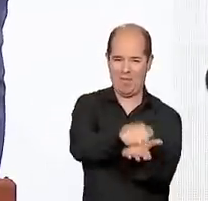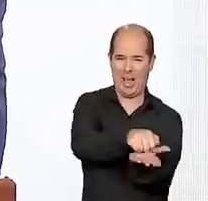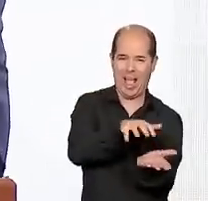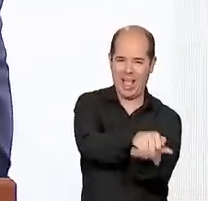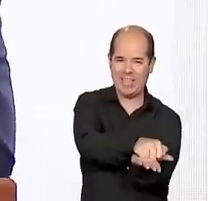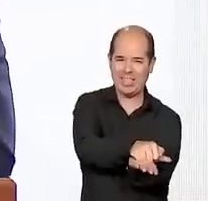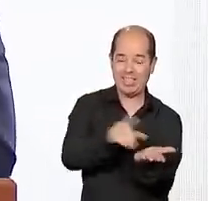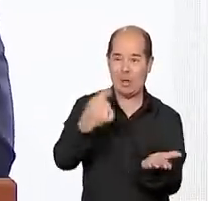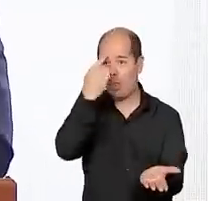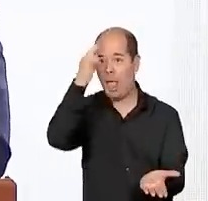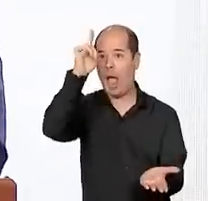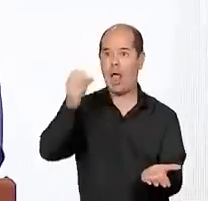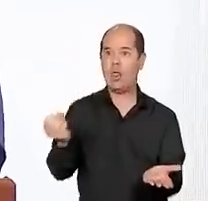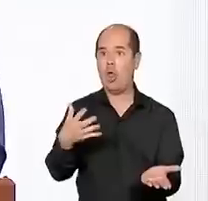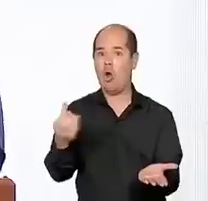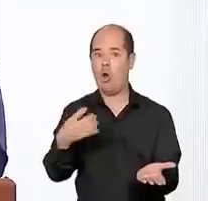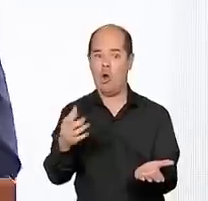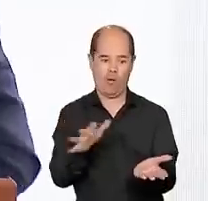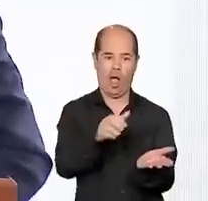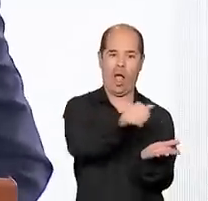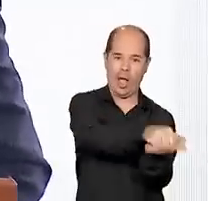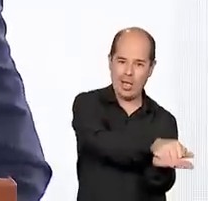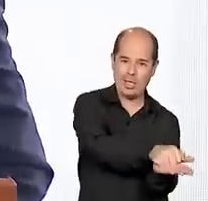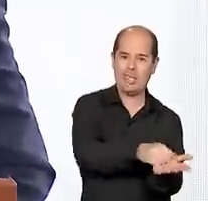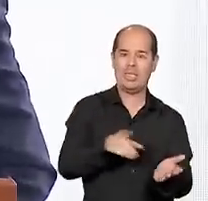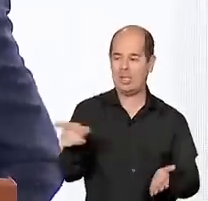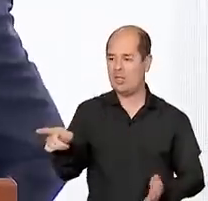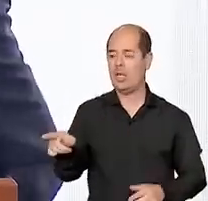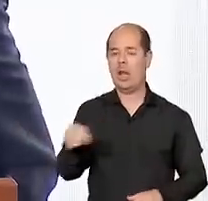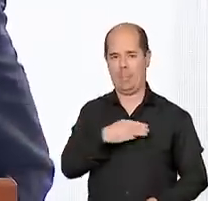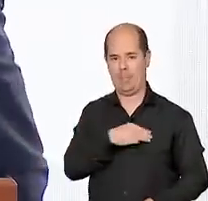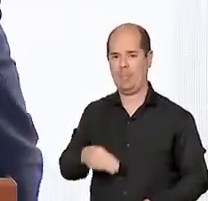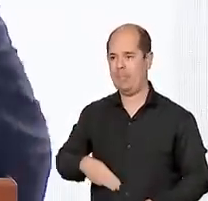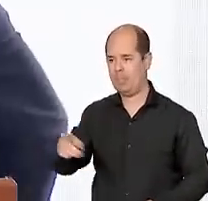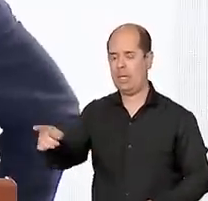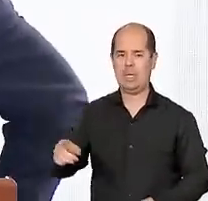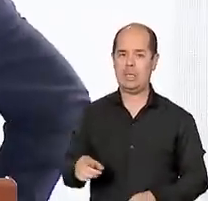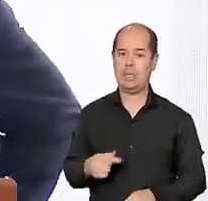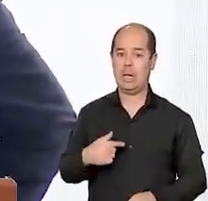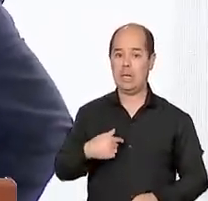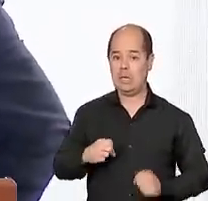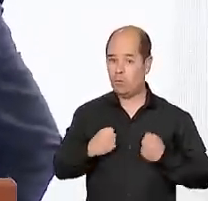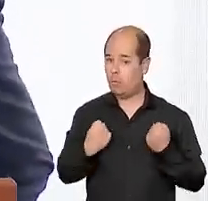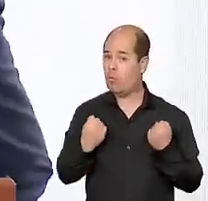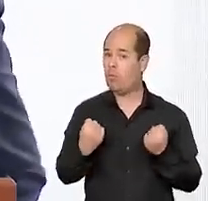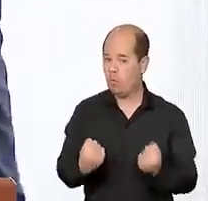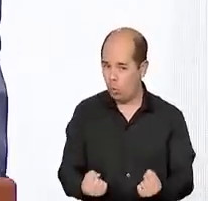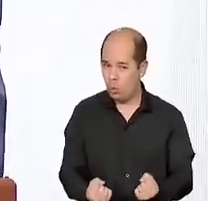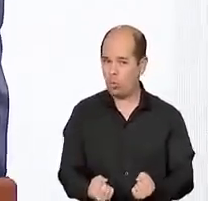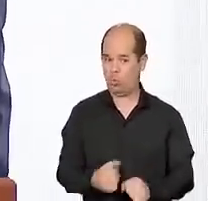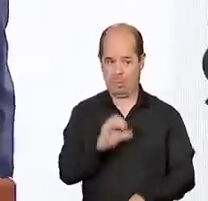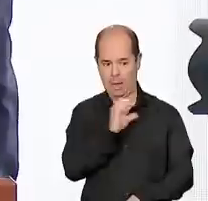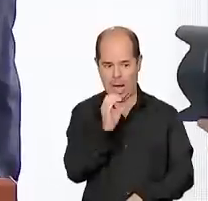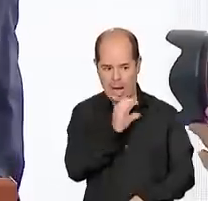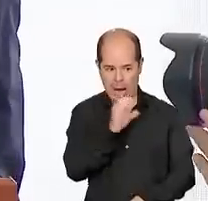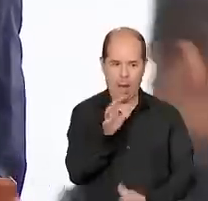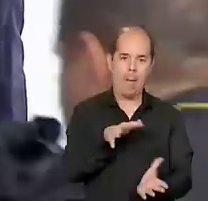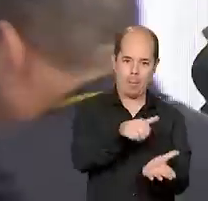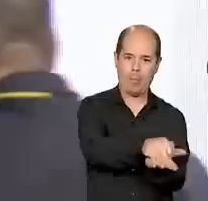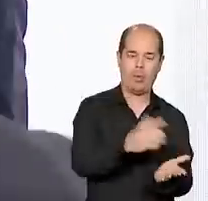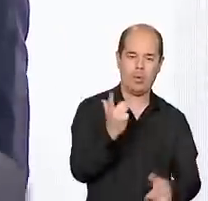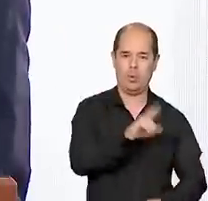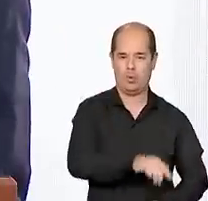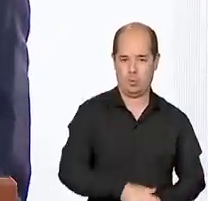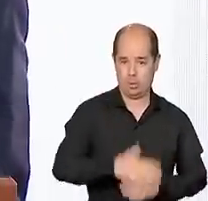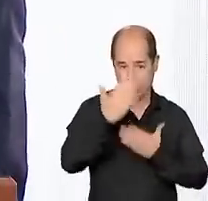gente avançar mais depressa. Deixo um grande abraço aqui a todas e a todos,